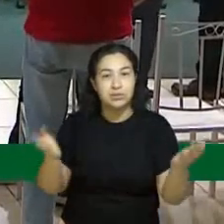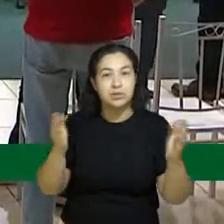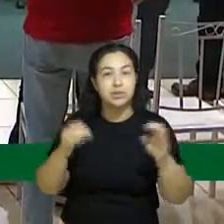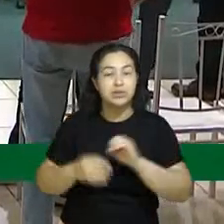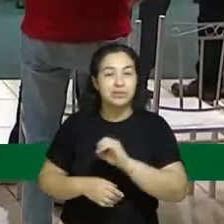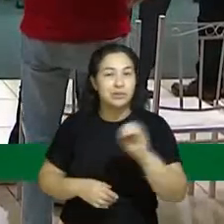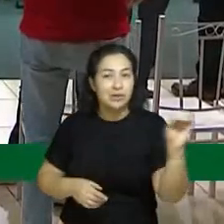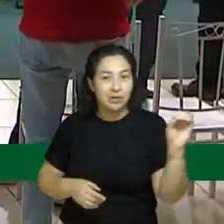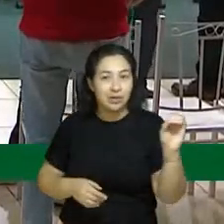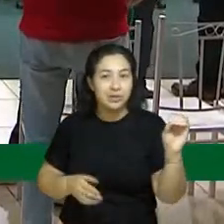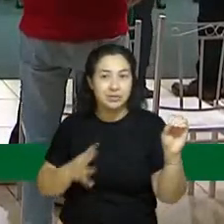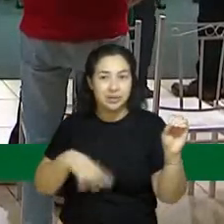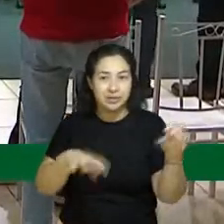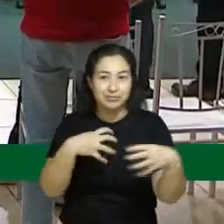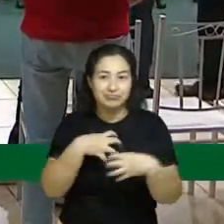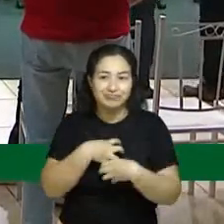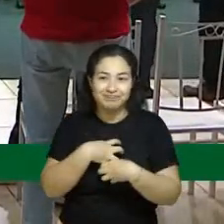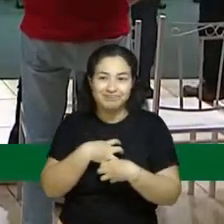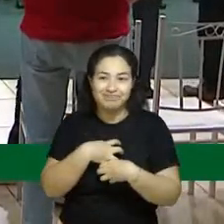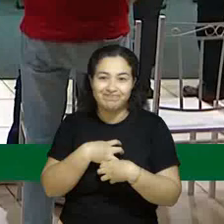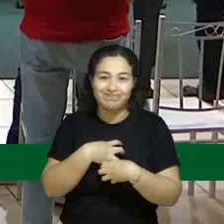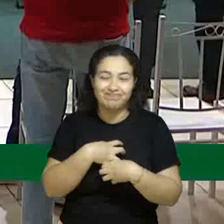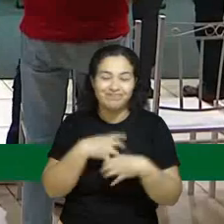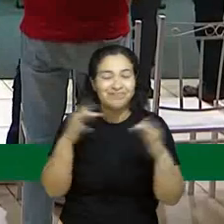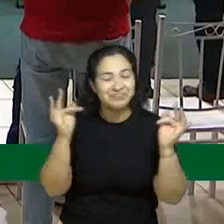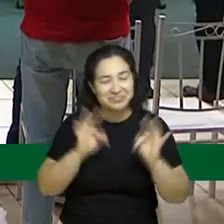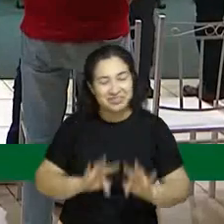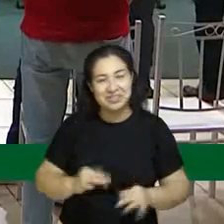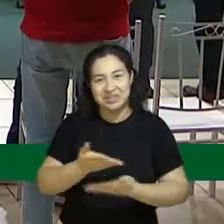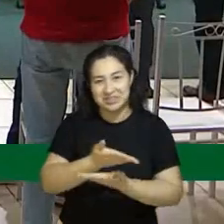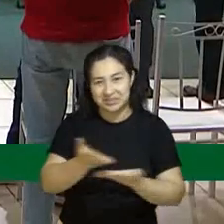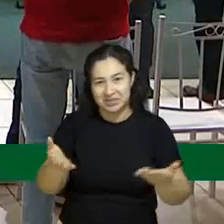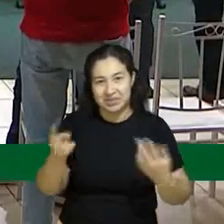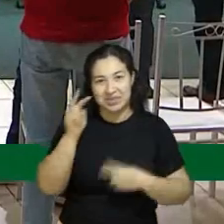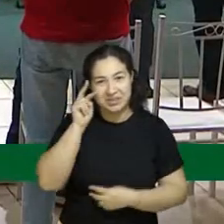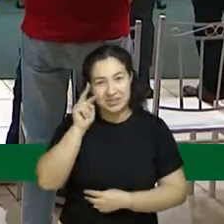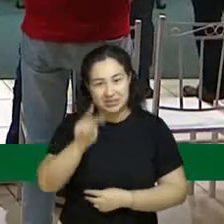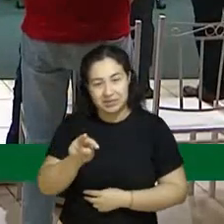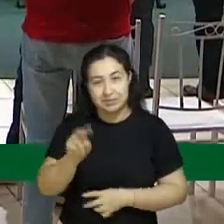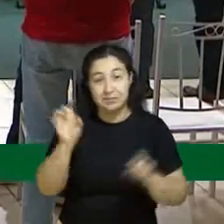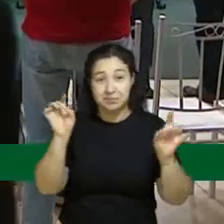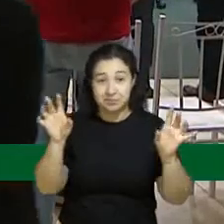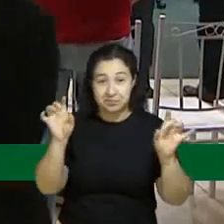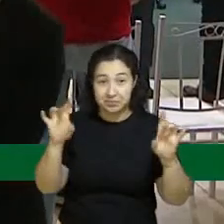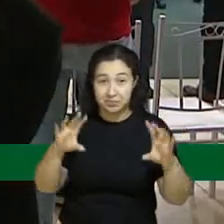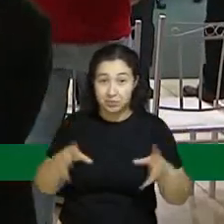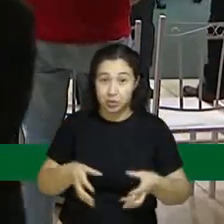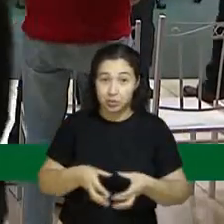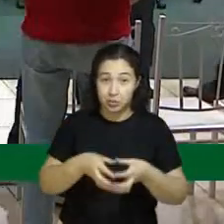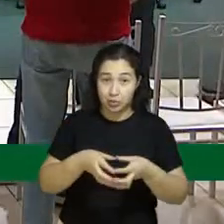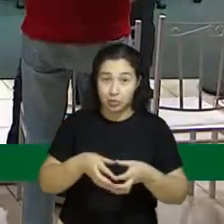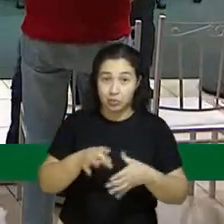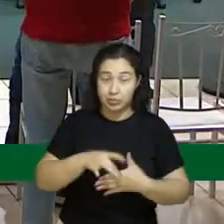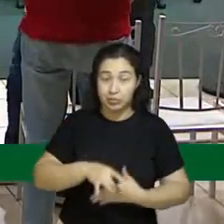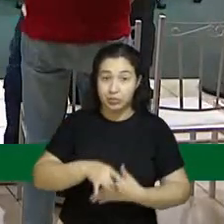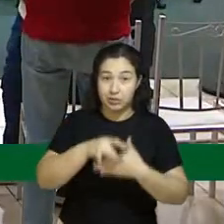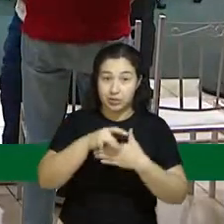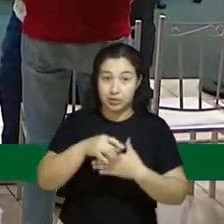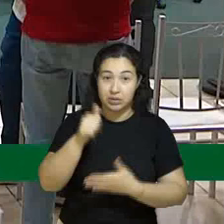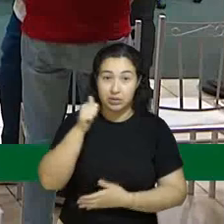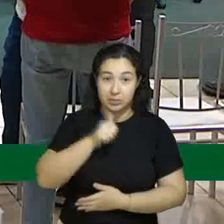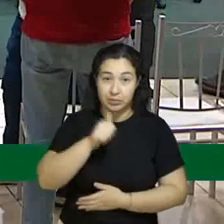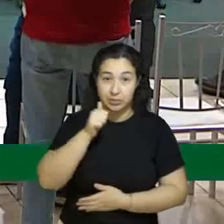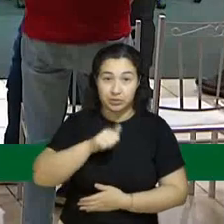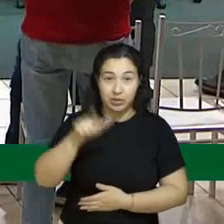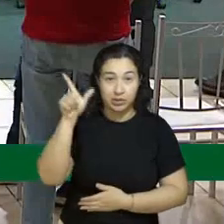recebe de forma tão fraterna, com tanto carinho, de modo muito especial a bancada catarinense, liderada pela deputada